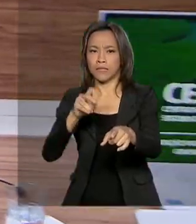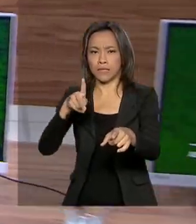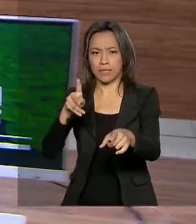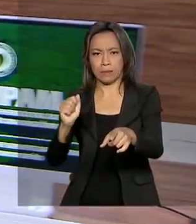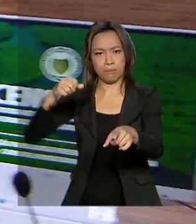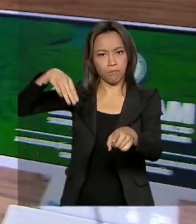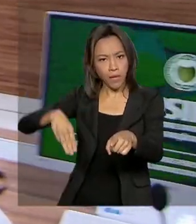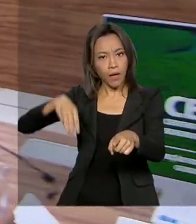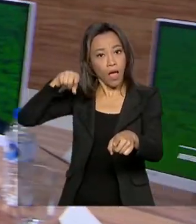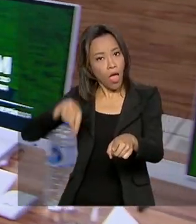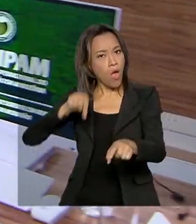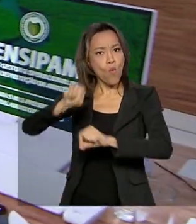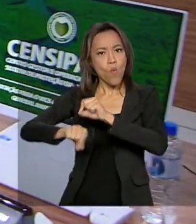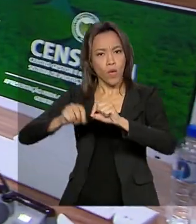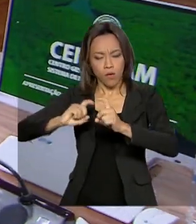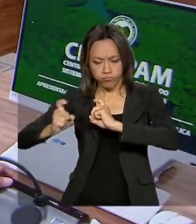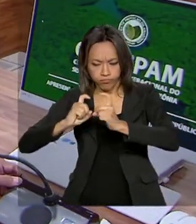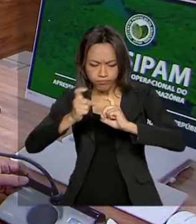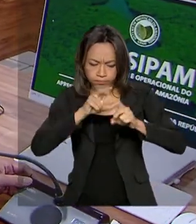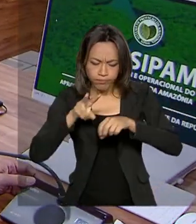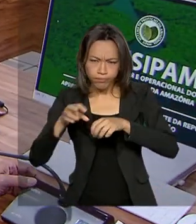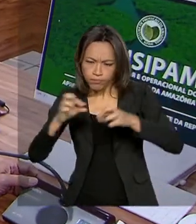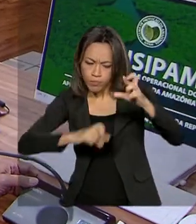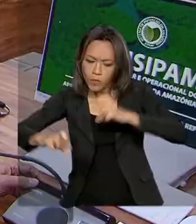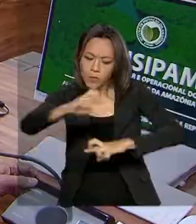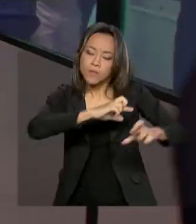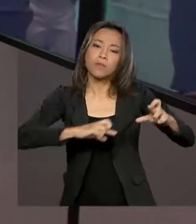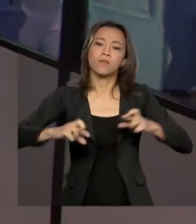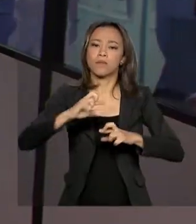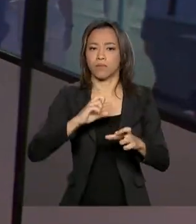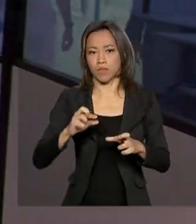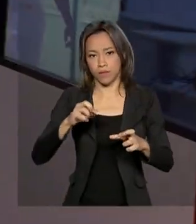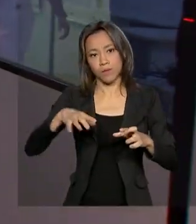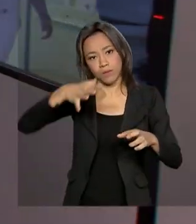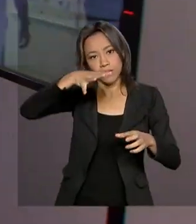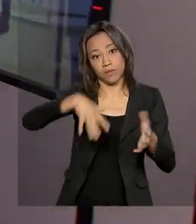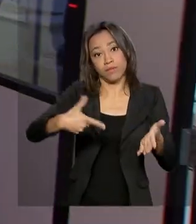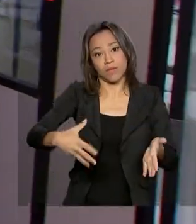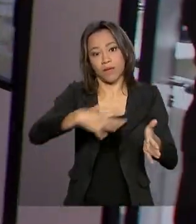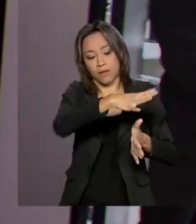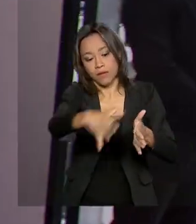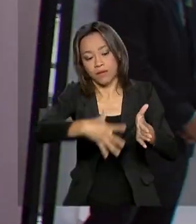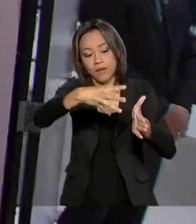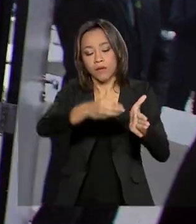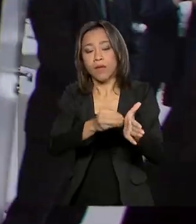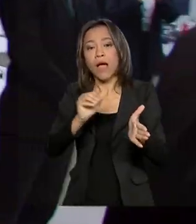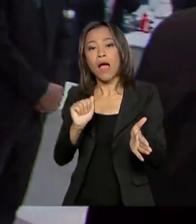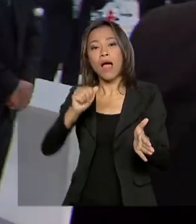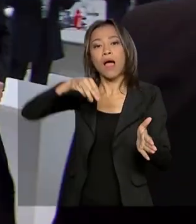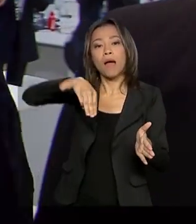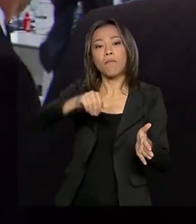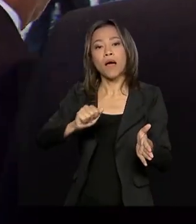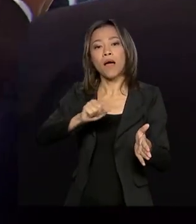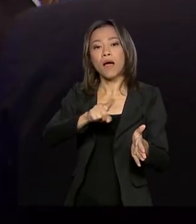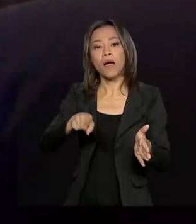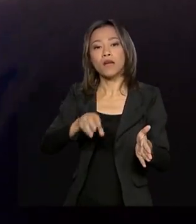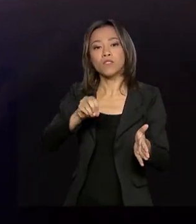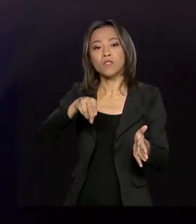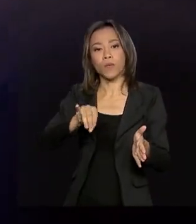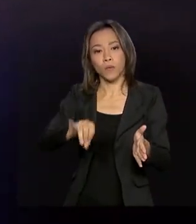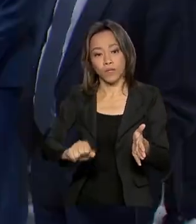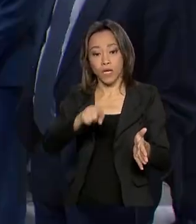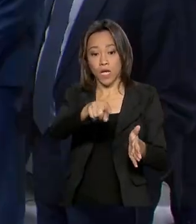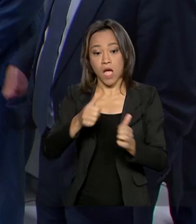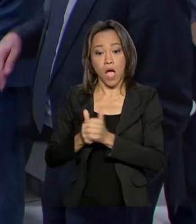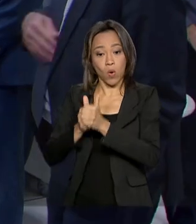Serviço de Monitoramento Territorial e Ambiental da Amazônia. O vice-presidente Hamilton Mourão, acompanhado do ministro